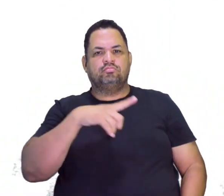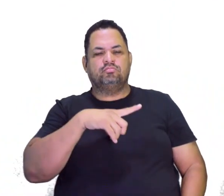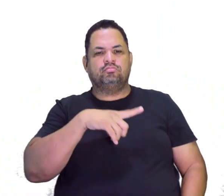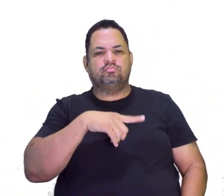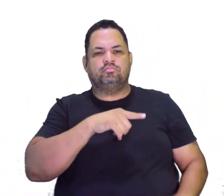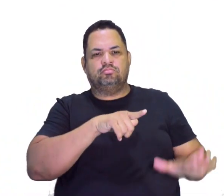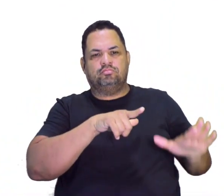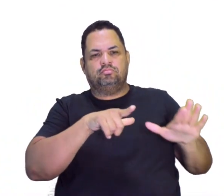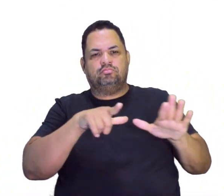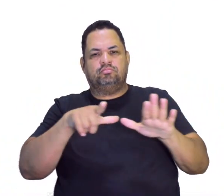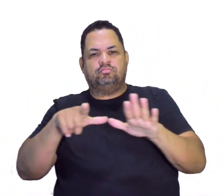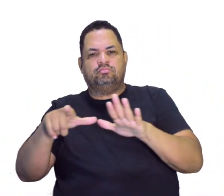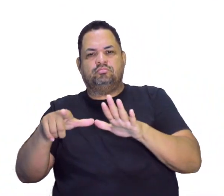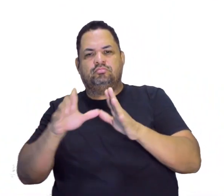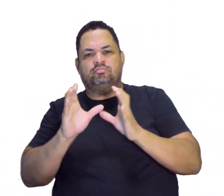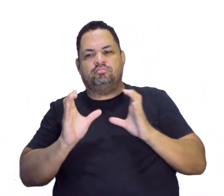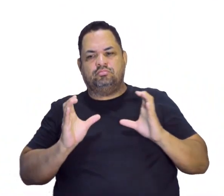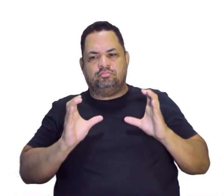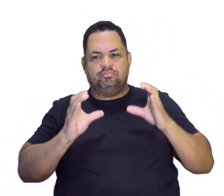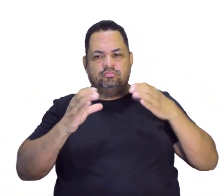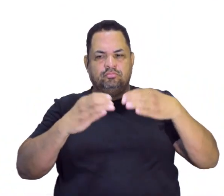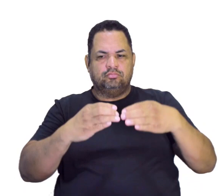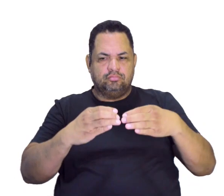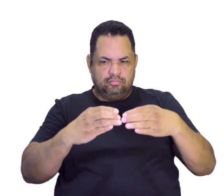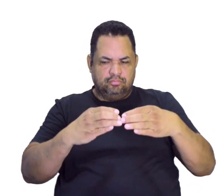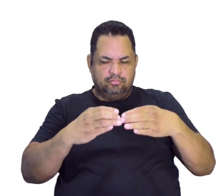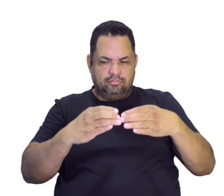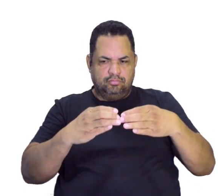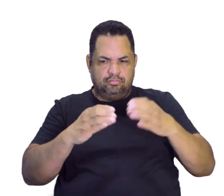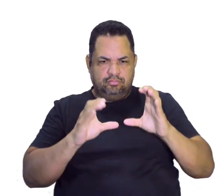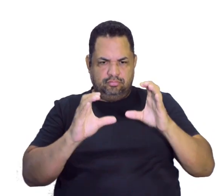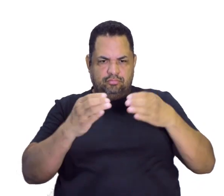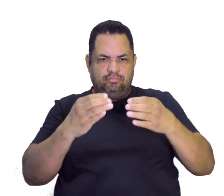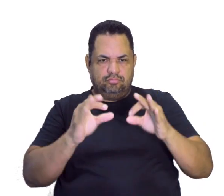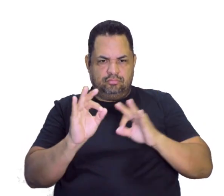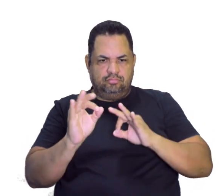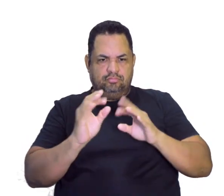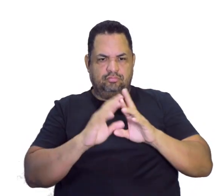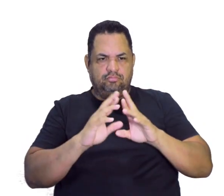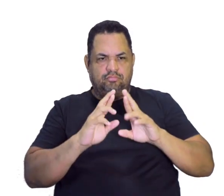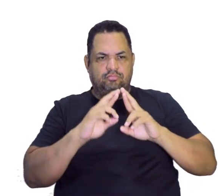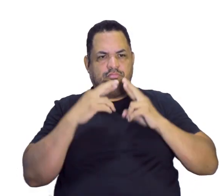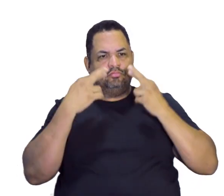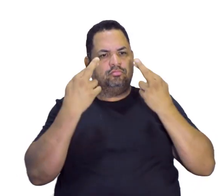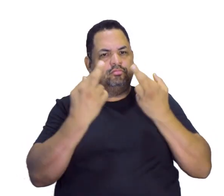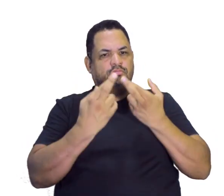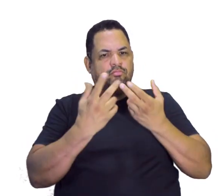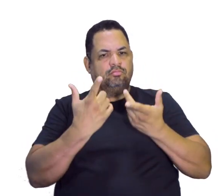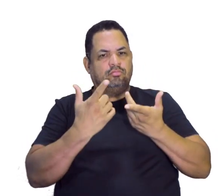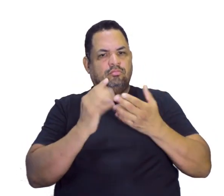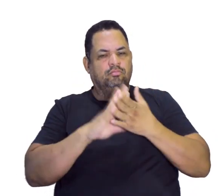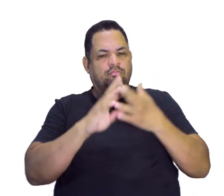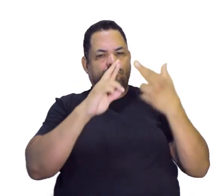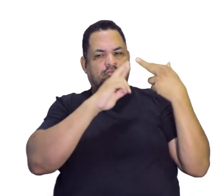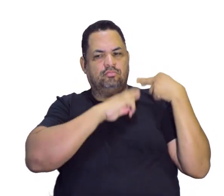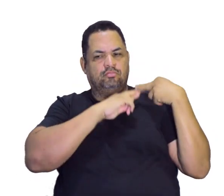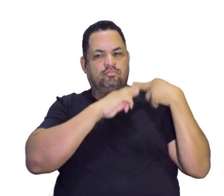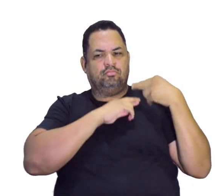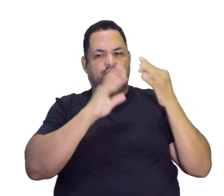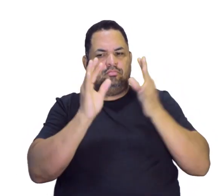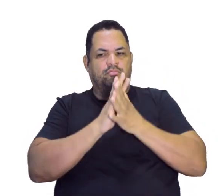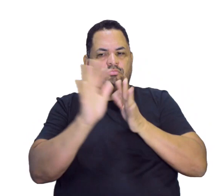semana teve uma uma comissão perdão um pessoal aí que foi responsável